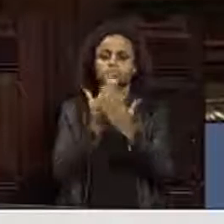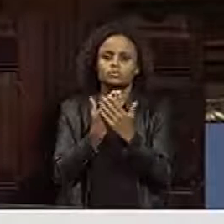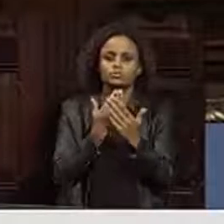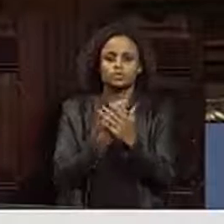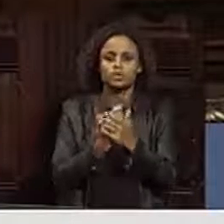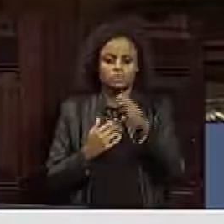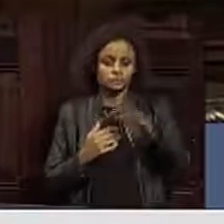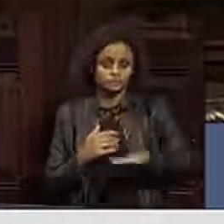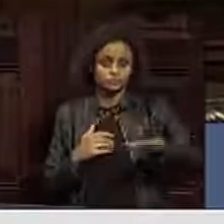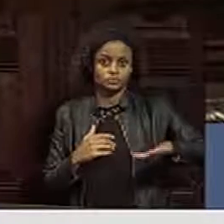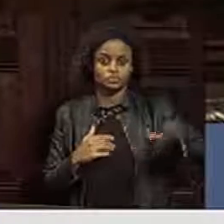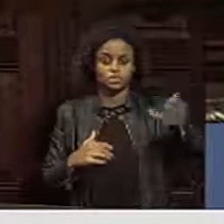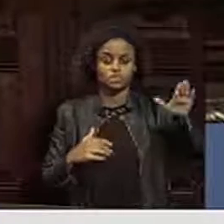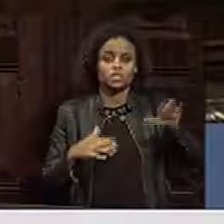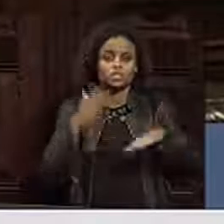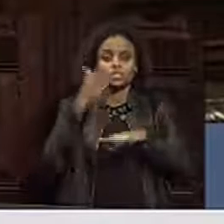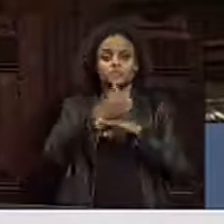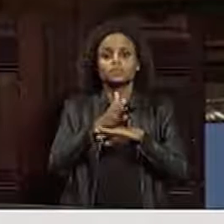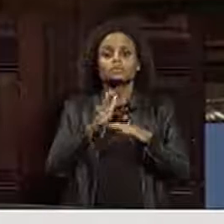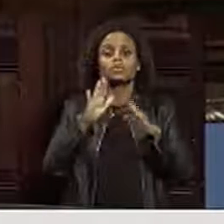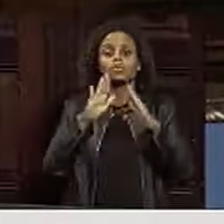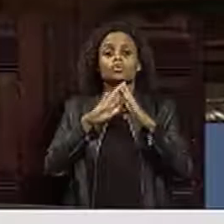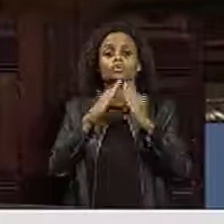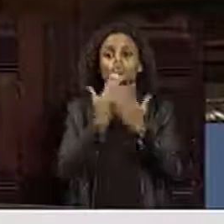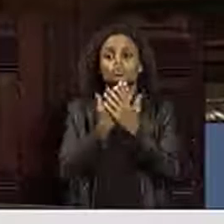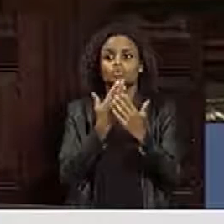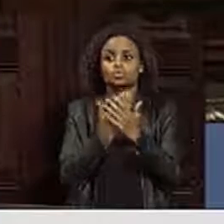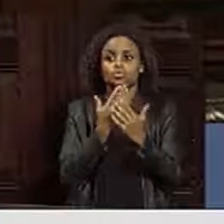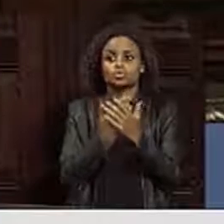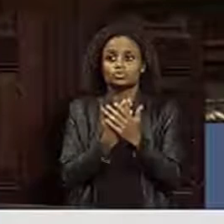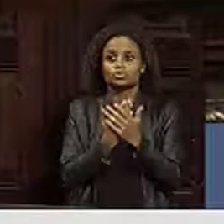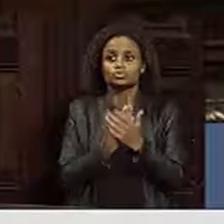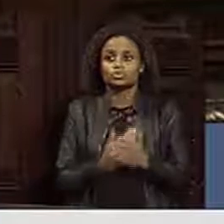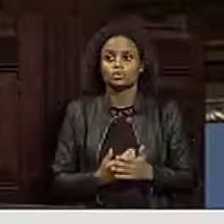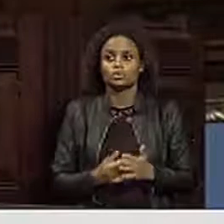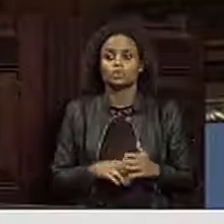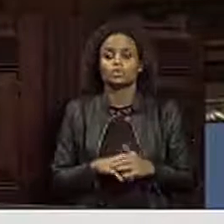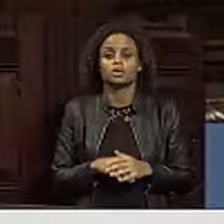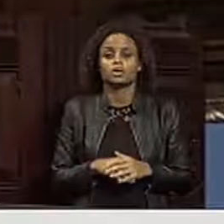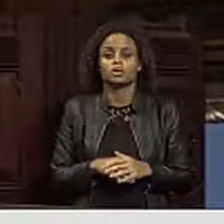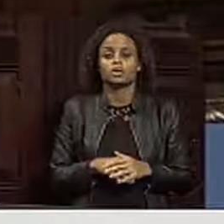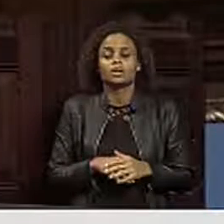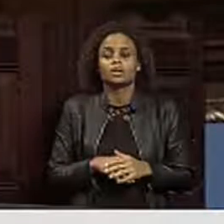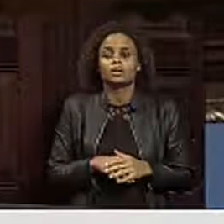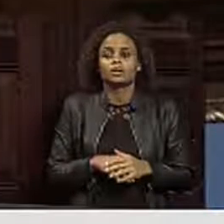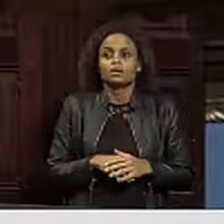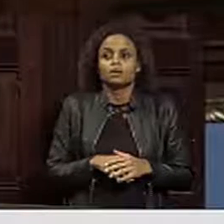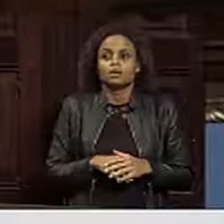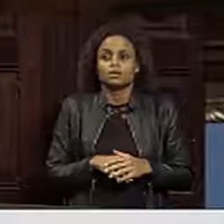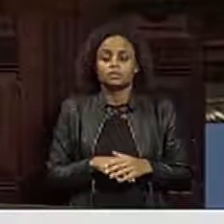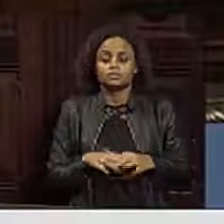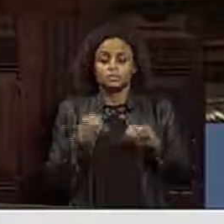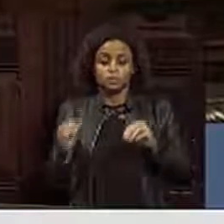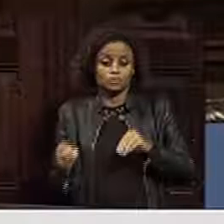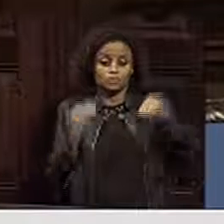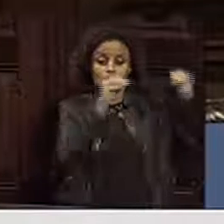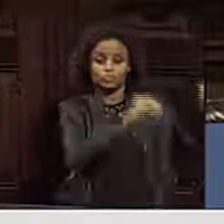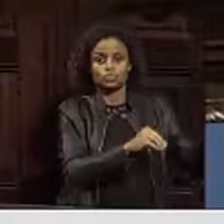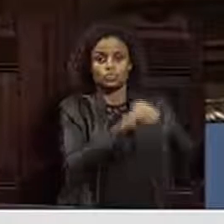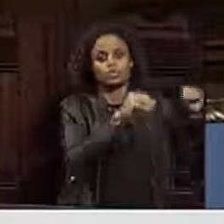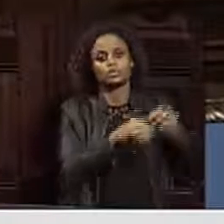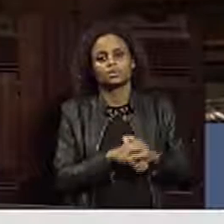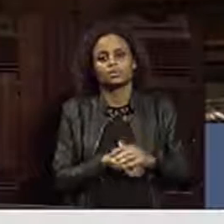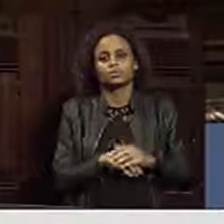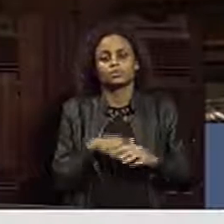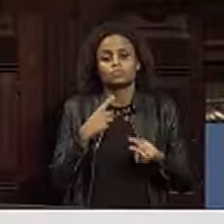crianças que vão estudar nessa ou naquela escola, transferida desse ou daquele lugar. Vimos isso em Resende, porque aquela escola é dominada por um